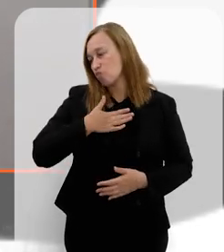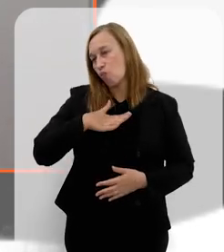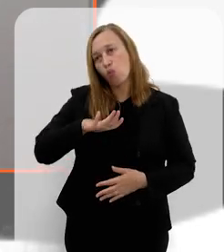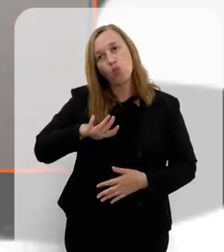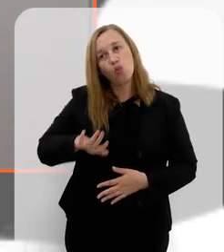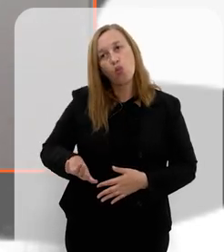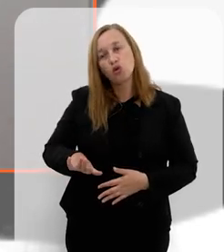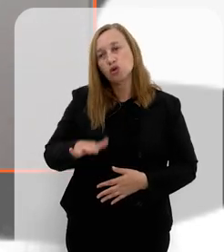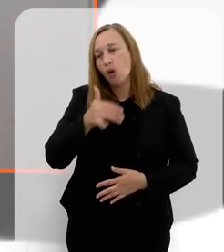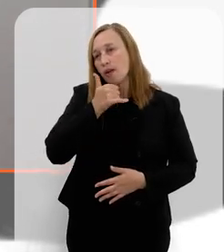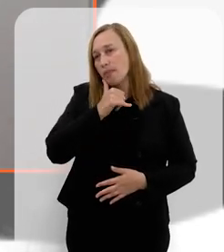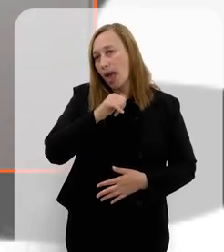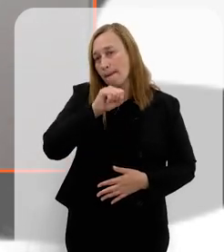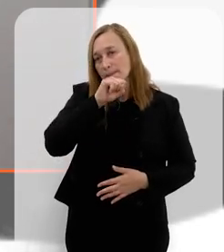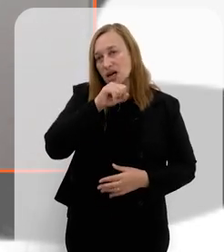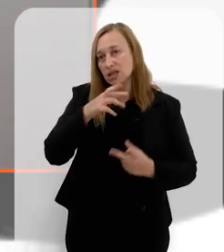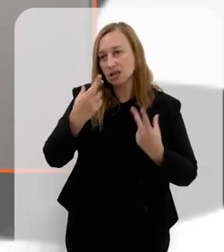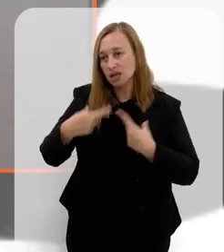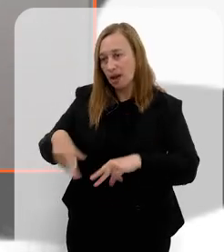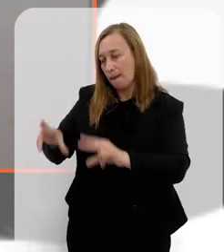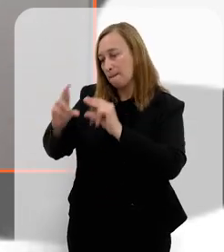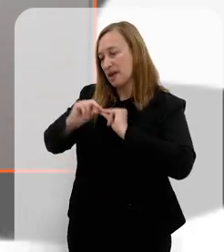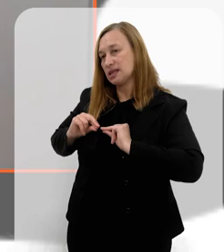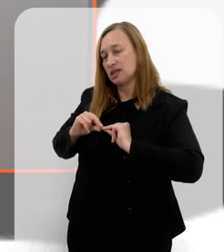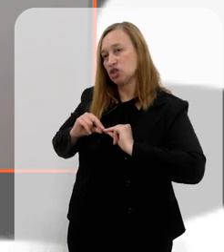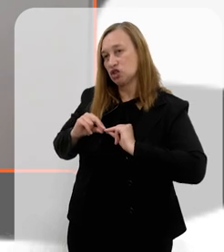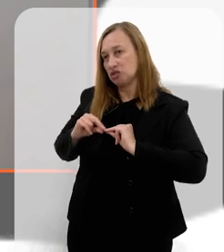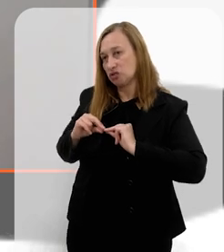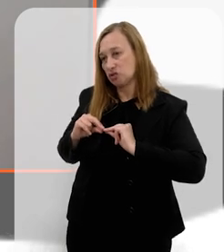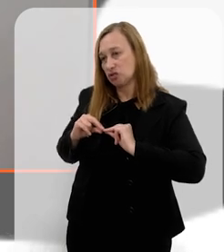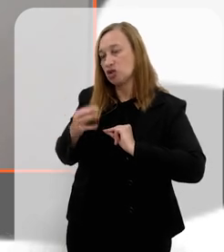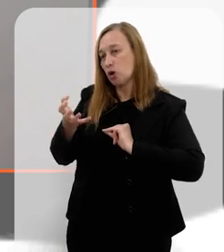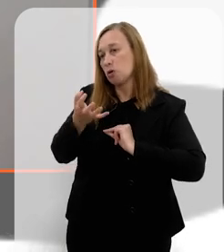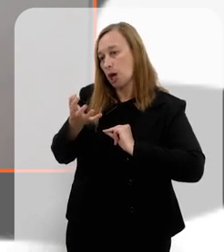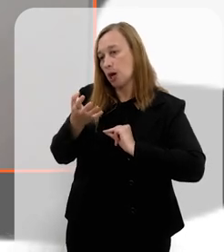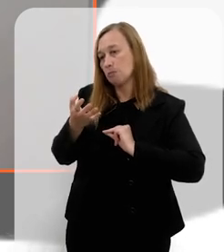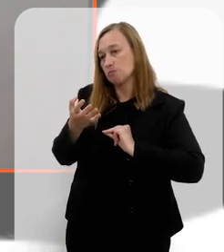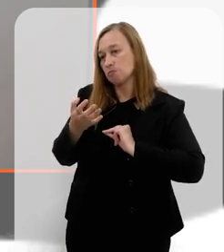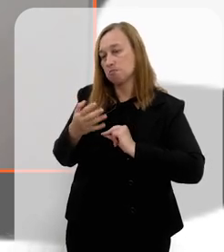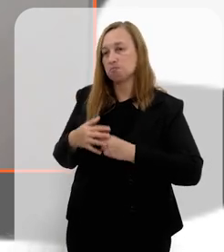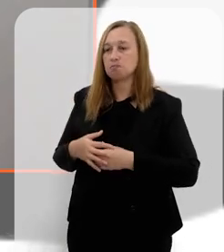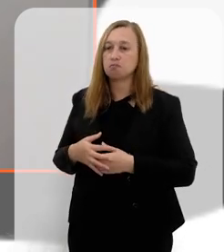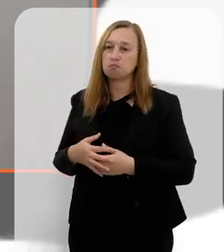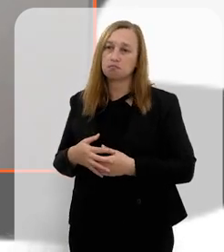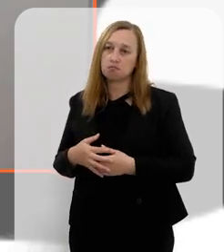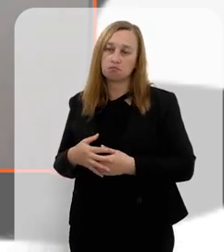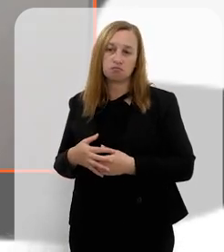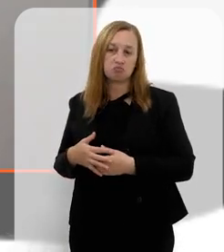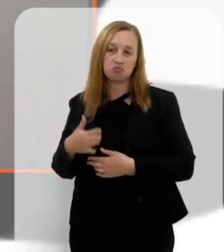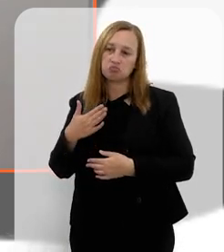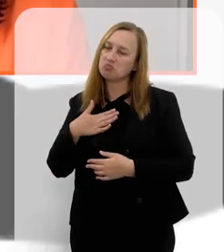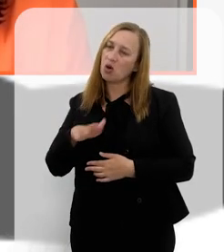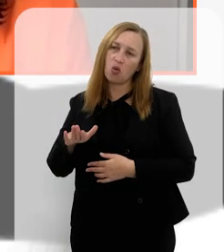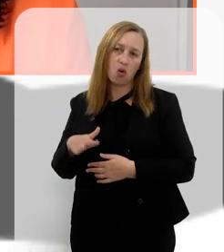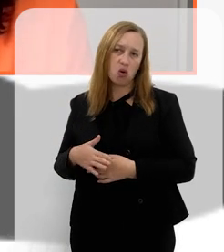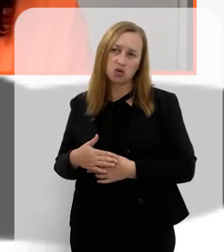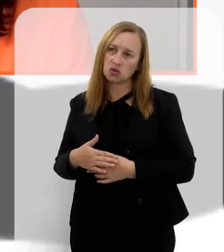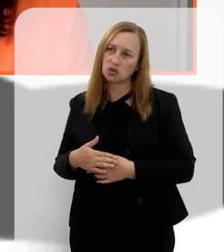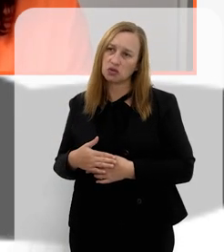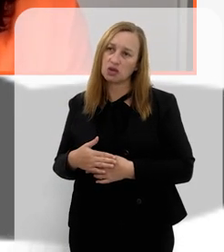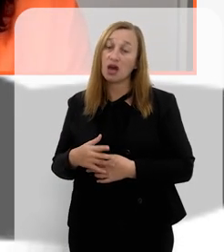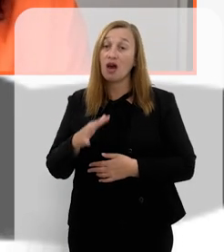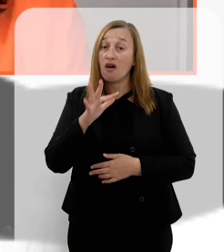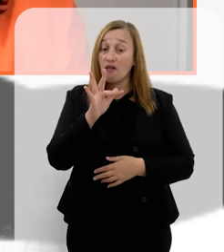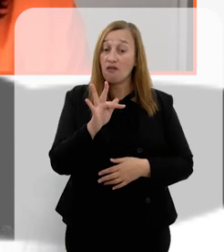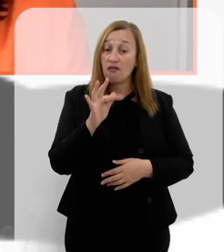eu não gosto quando a minha mãe me dá todos os presentes que eu peço para ela.